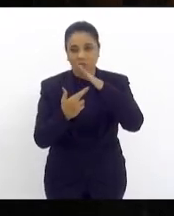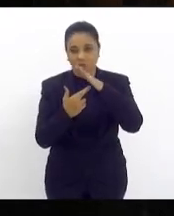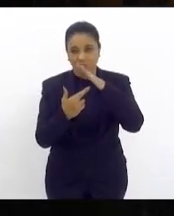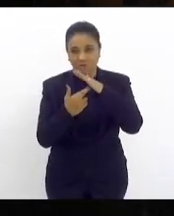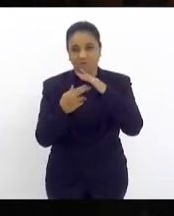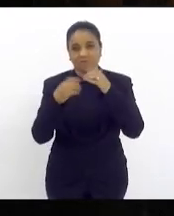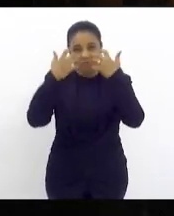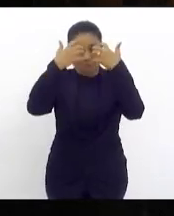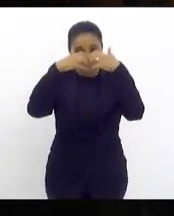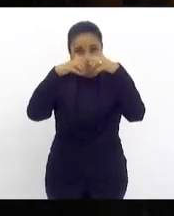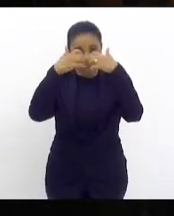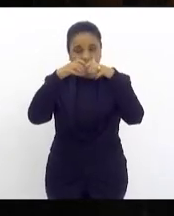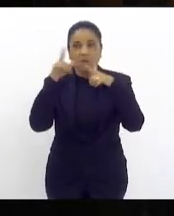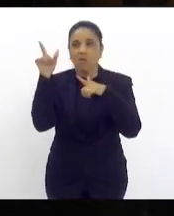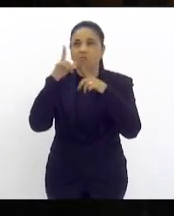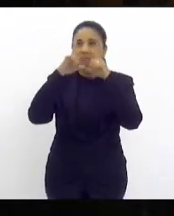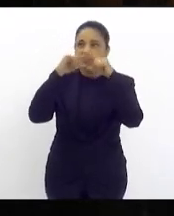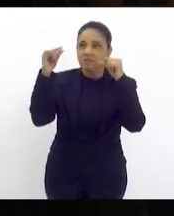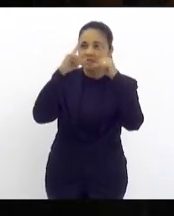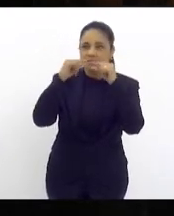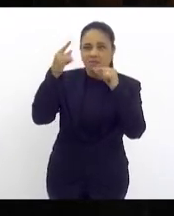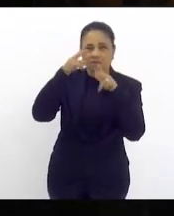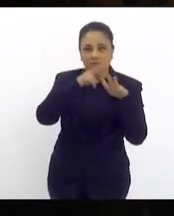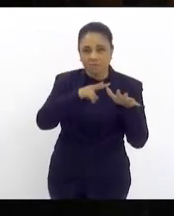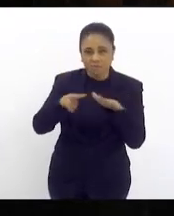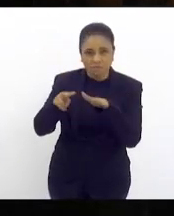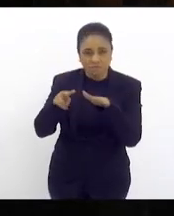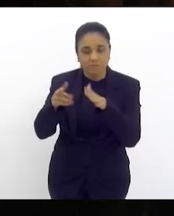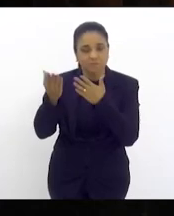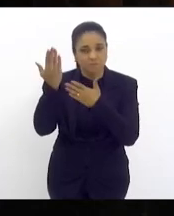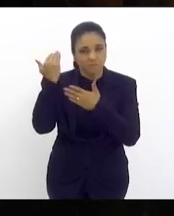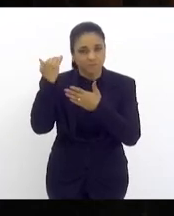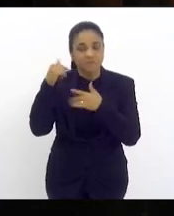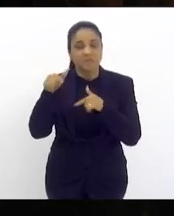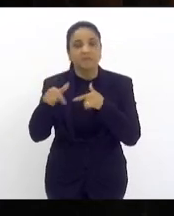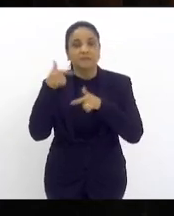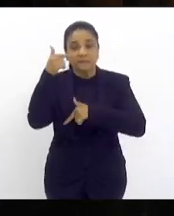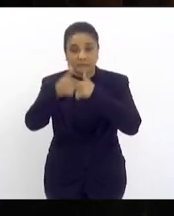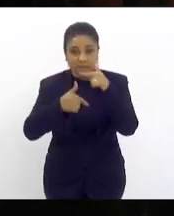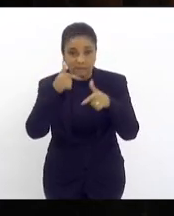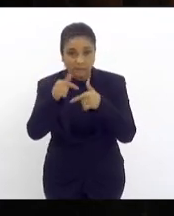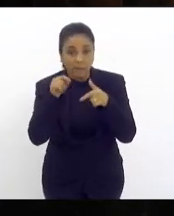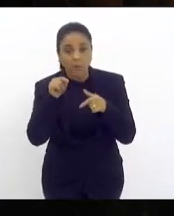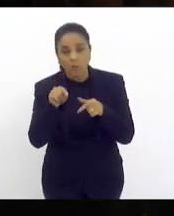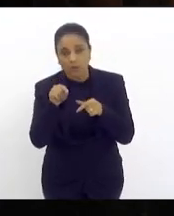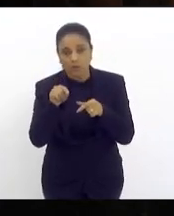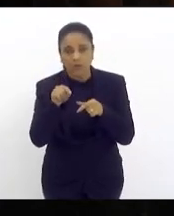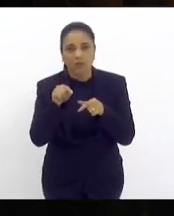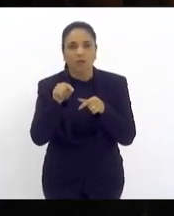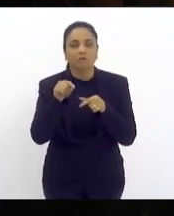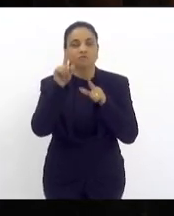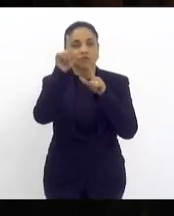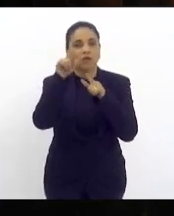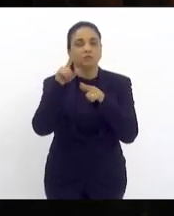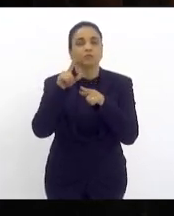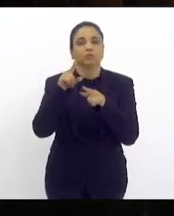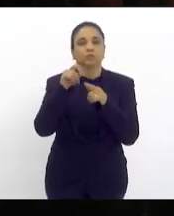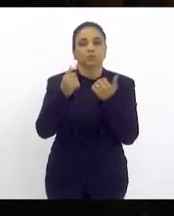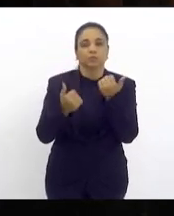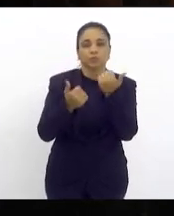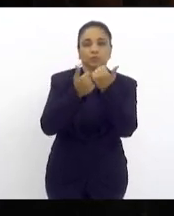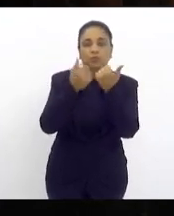estive em Brasília a semana passada e uma das tarefas que tive lá foi ir até o Supremo Tribunal Federal